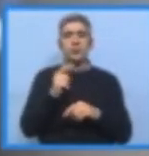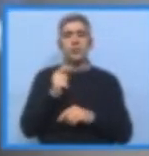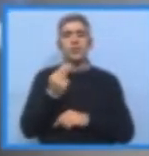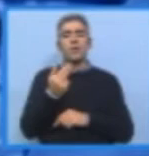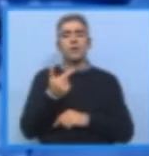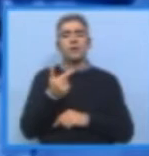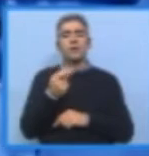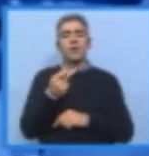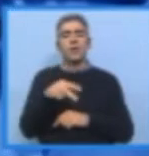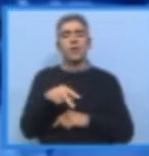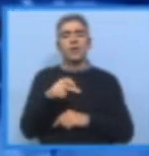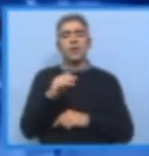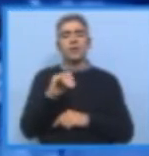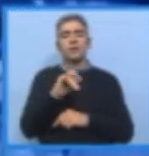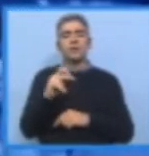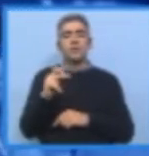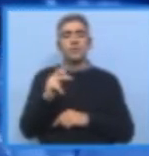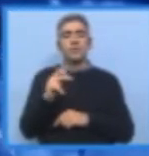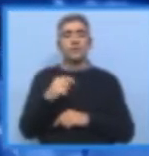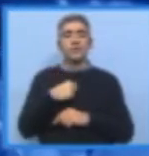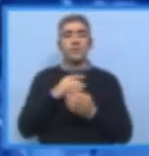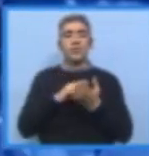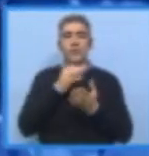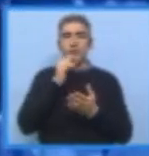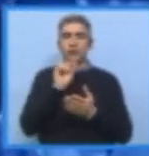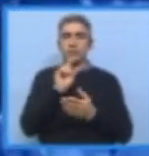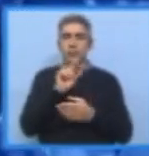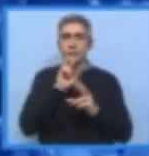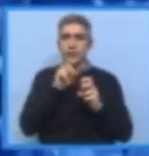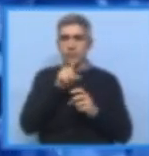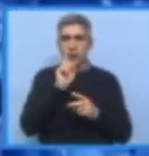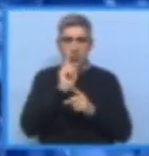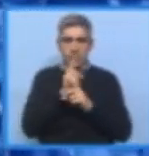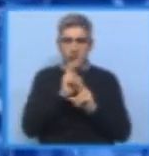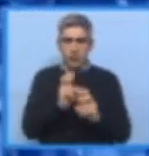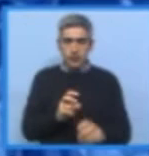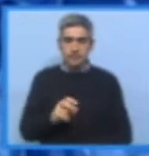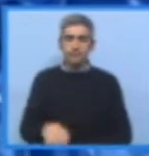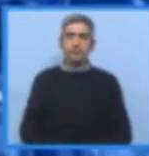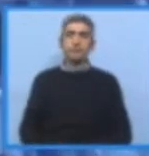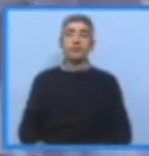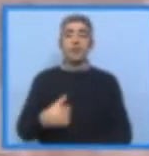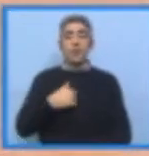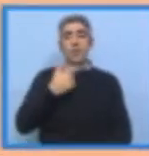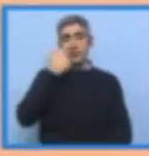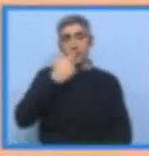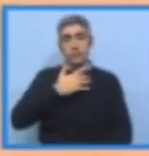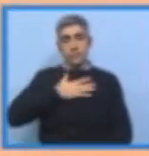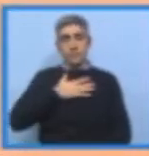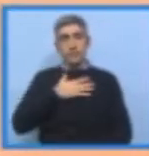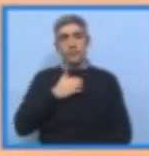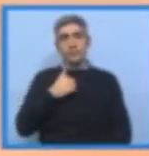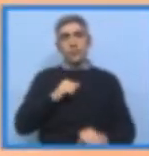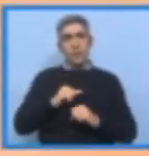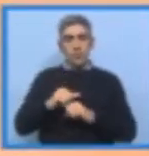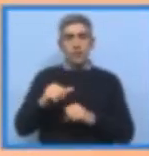eutanásia? Eu no meu livro falo um bocadinho disso também. Portanto, eu acho que eu pessoalmente não sou